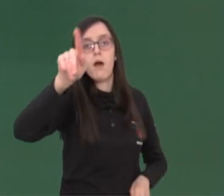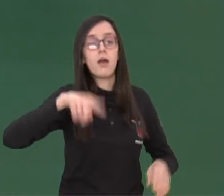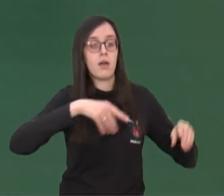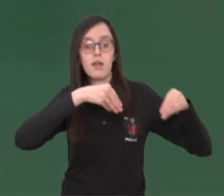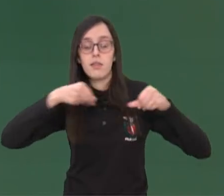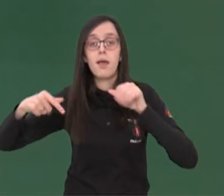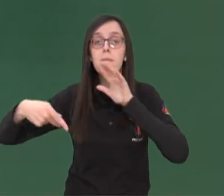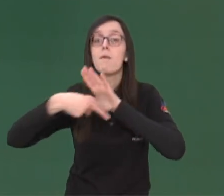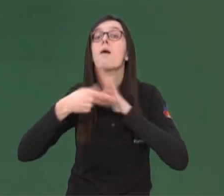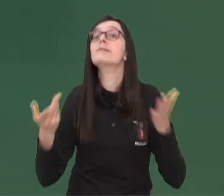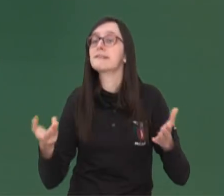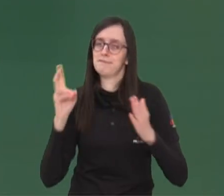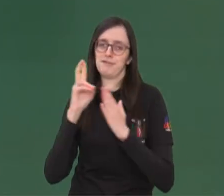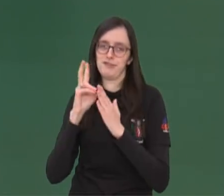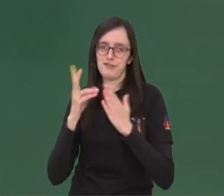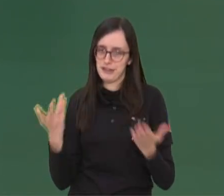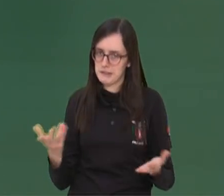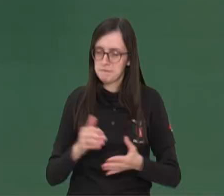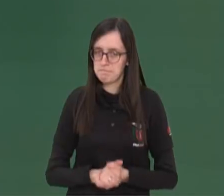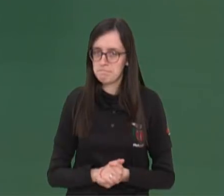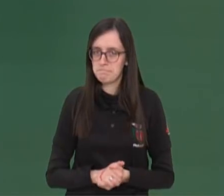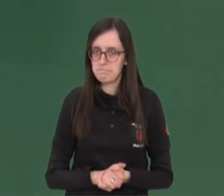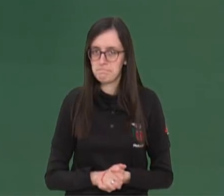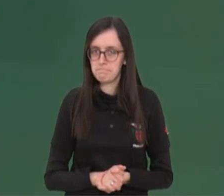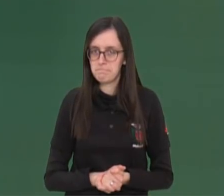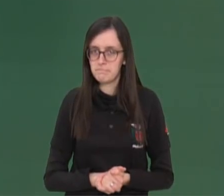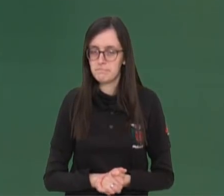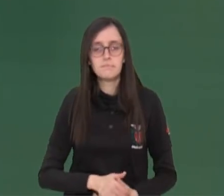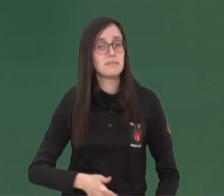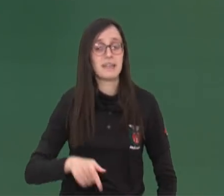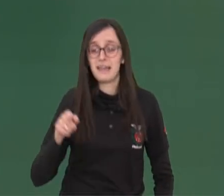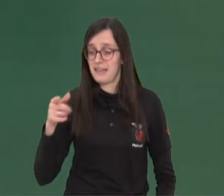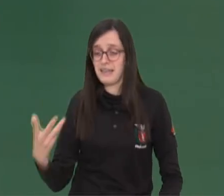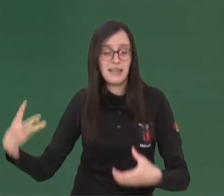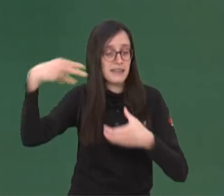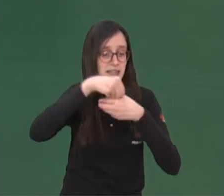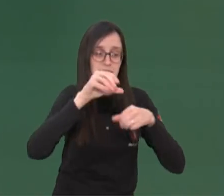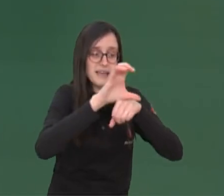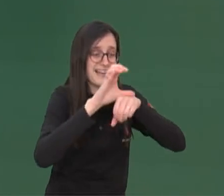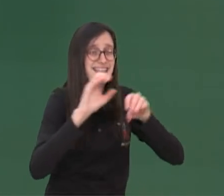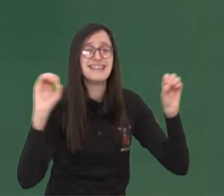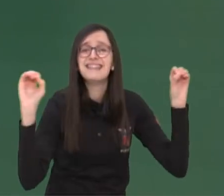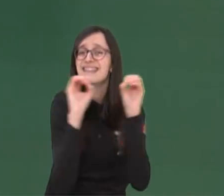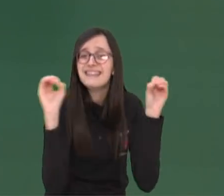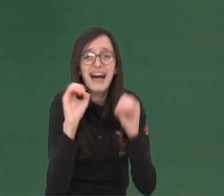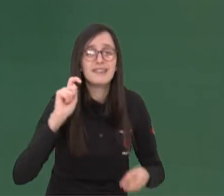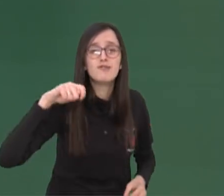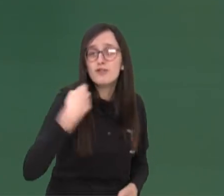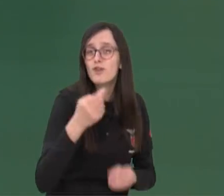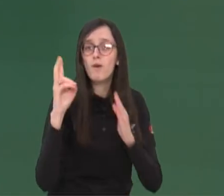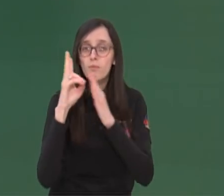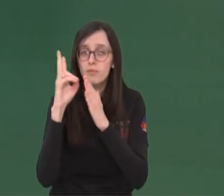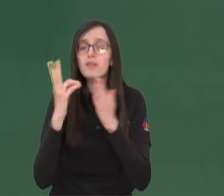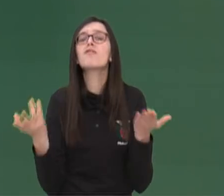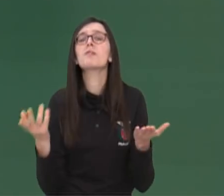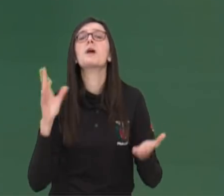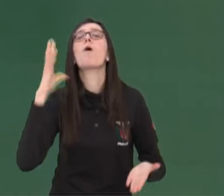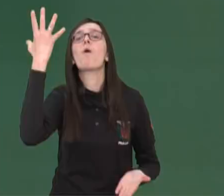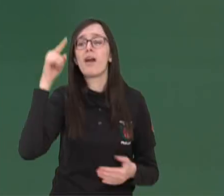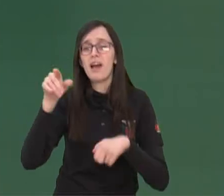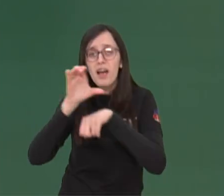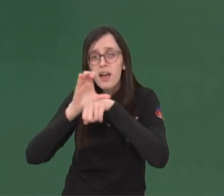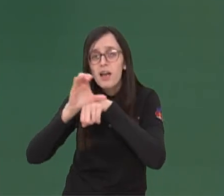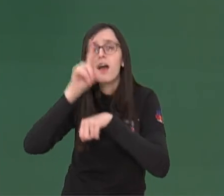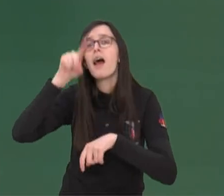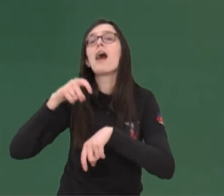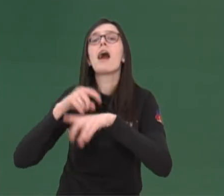territórios indígenas. Além de não haver a citação aos direitos indígenas, ainda essa Constituição é